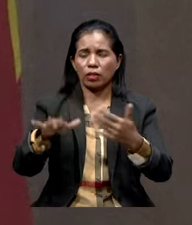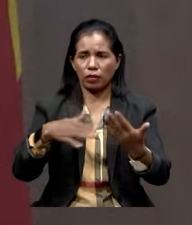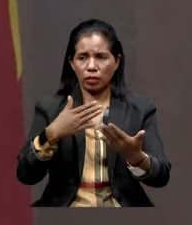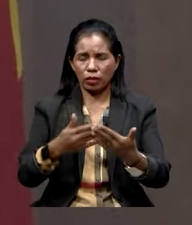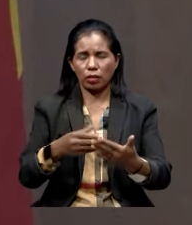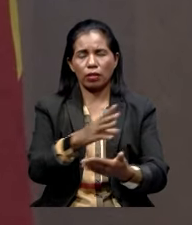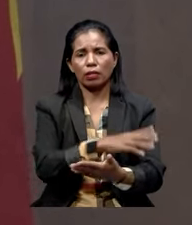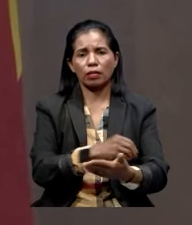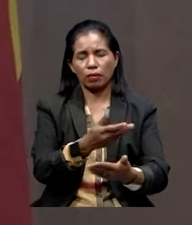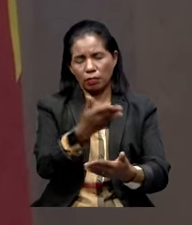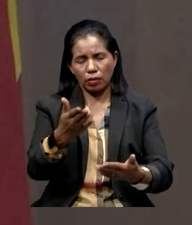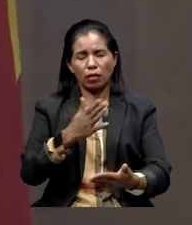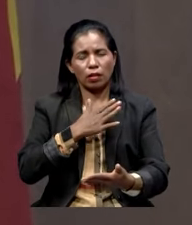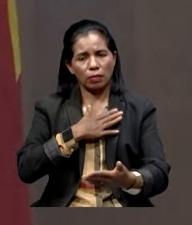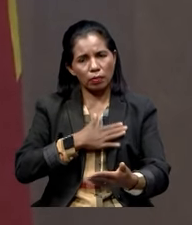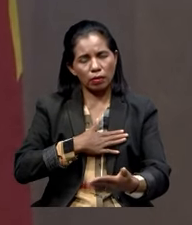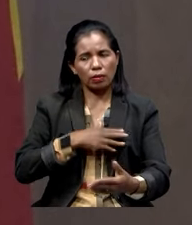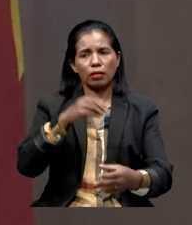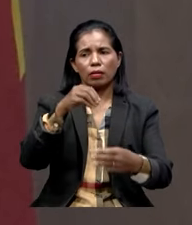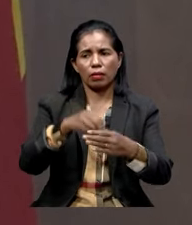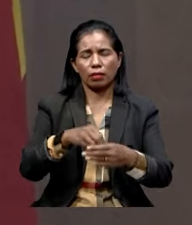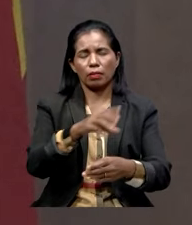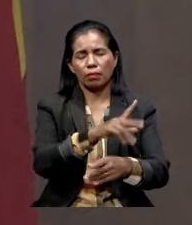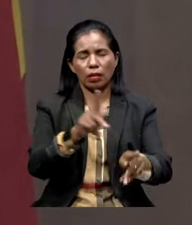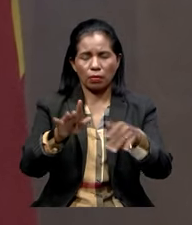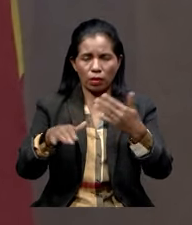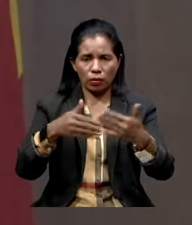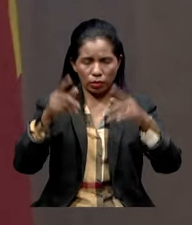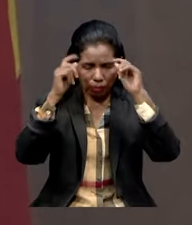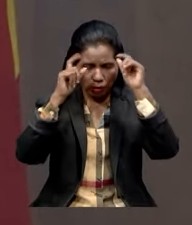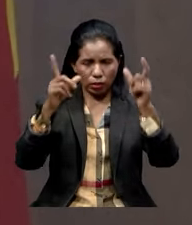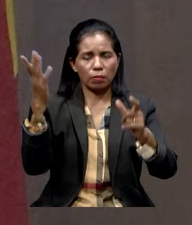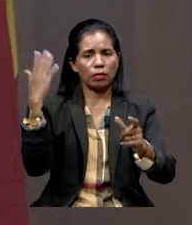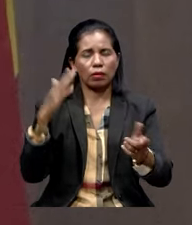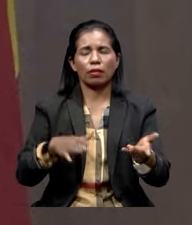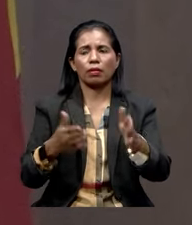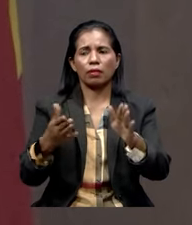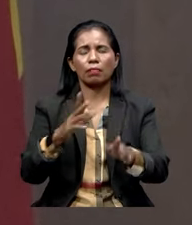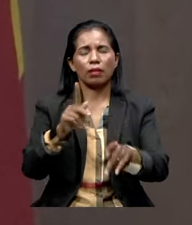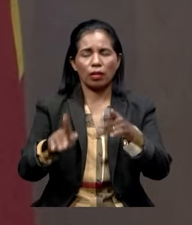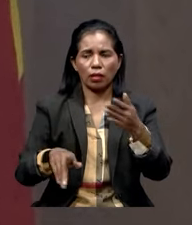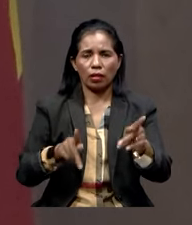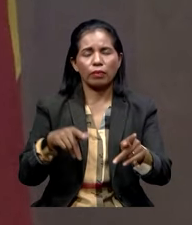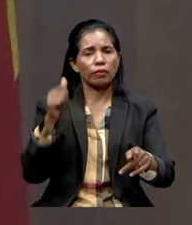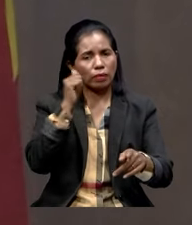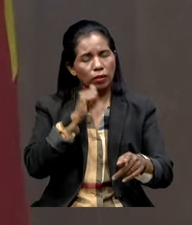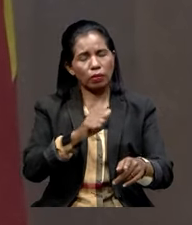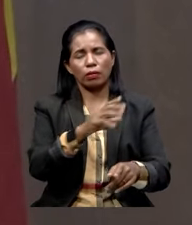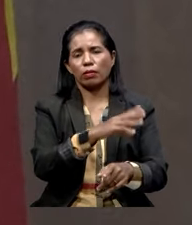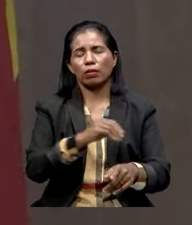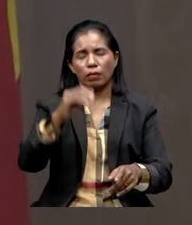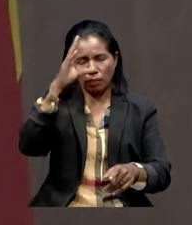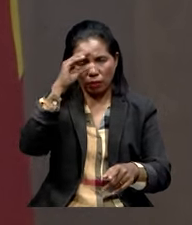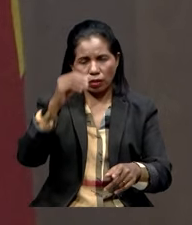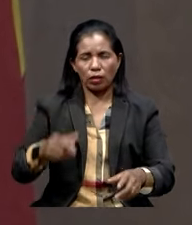prestar a minha profunda homenagem à resistência timorense e aos homens e mulheres que a